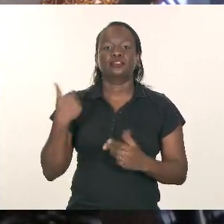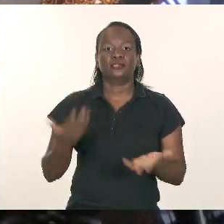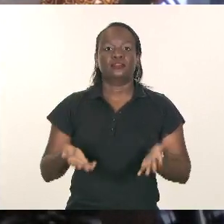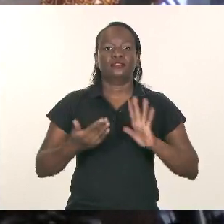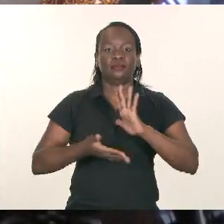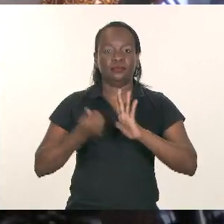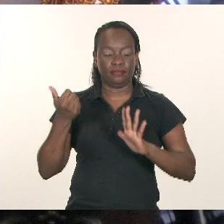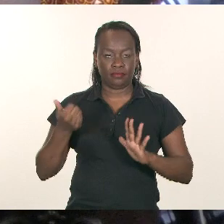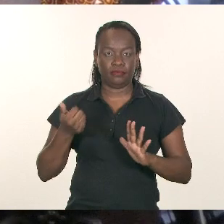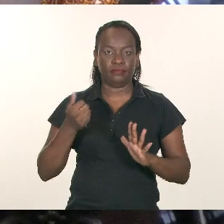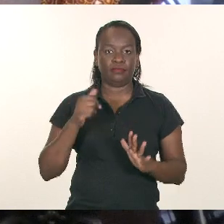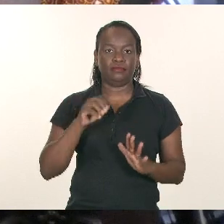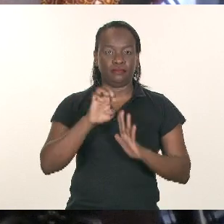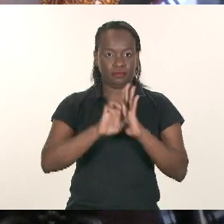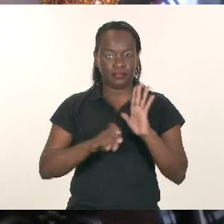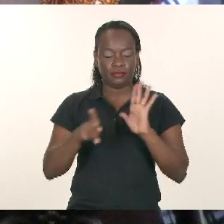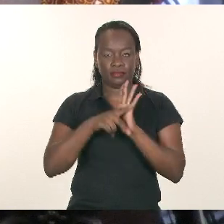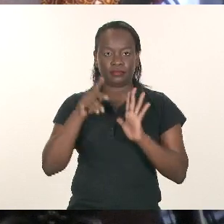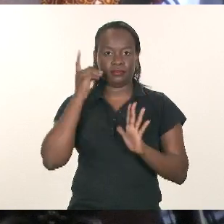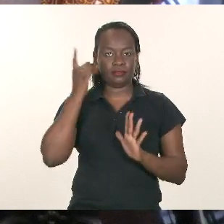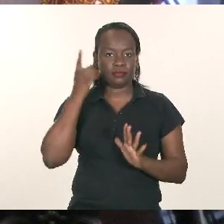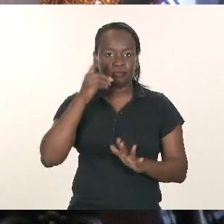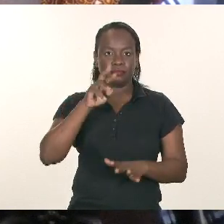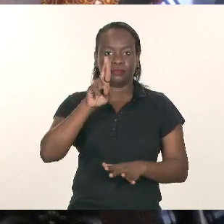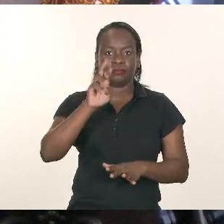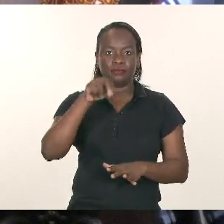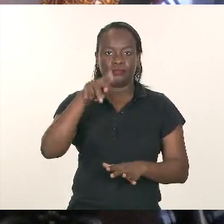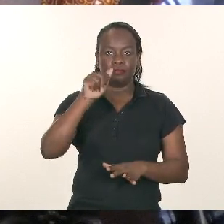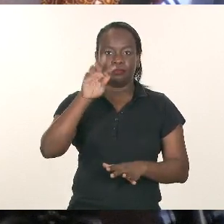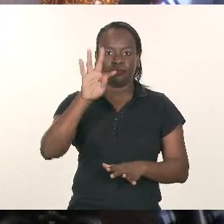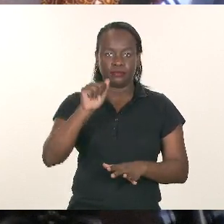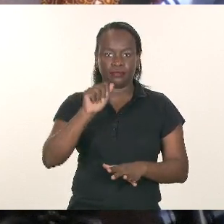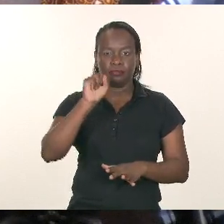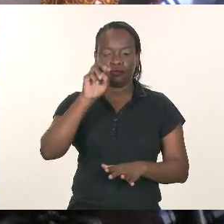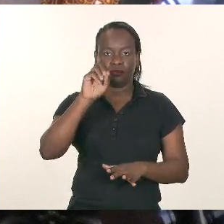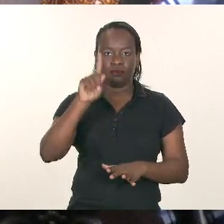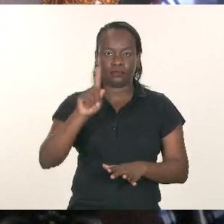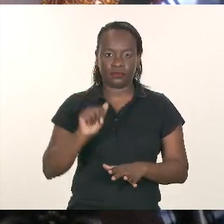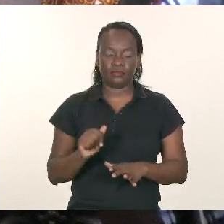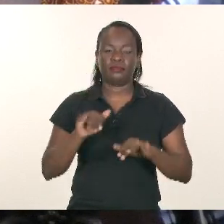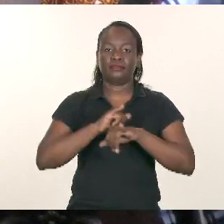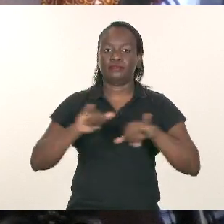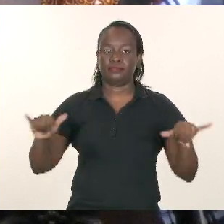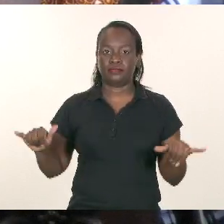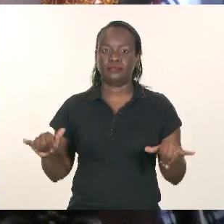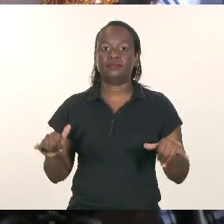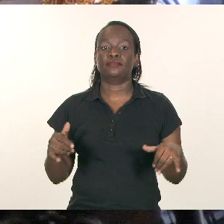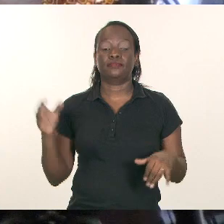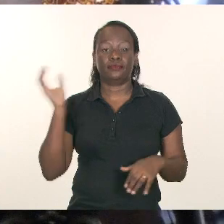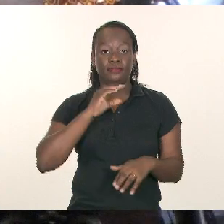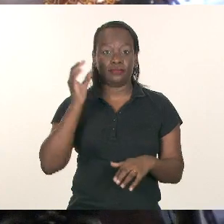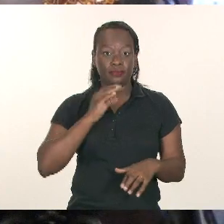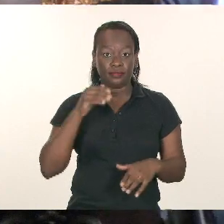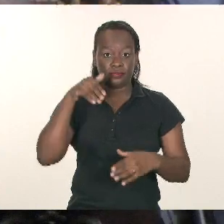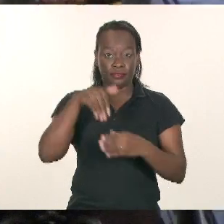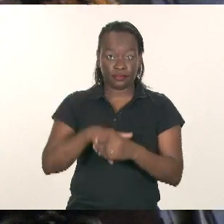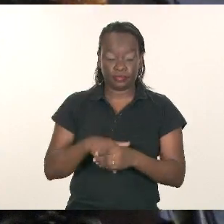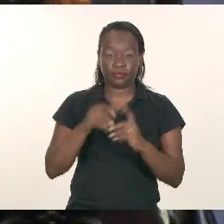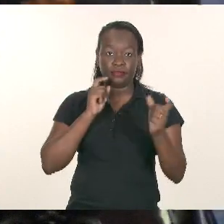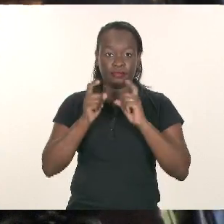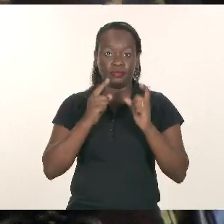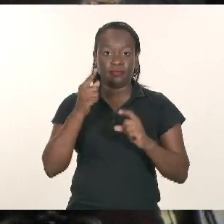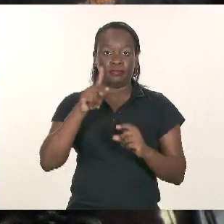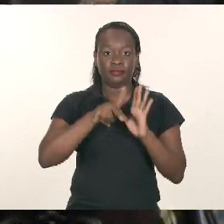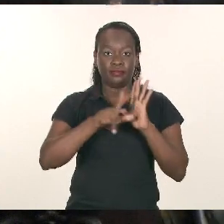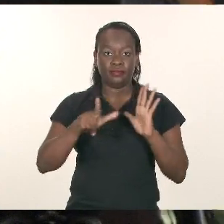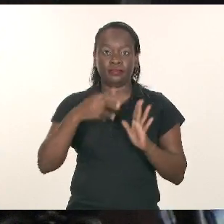retirada a emenda da deputada Renata Souza. Anuncio, em regime de urgência, em votação, em discussão única,